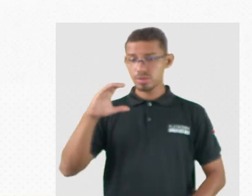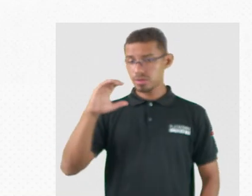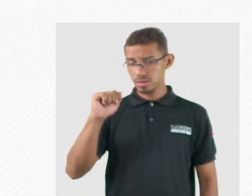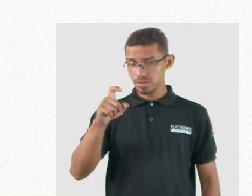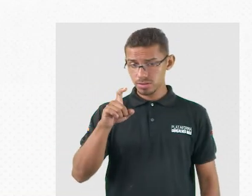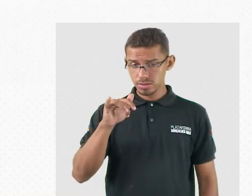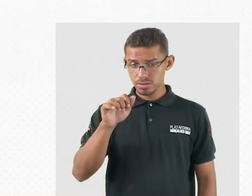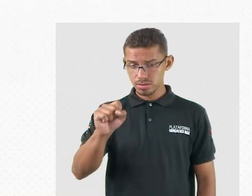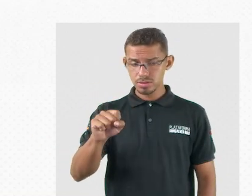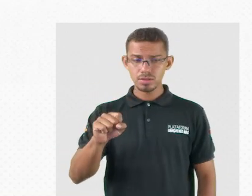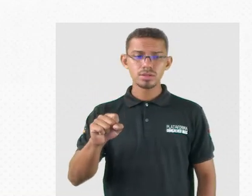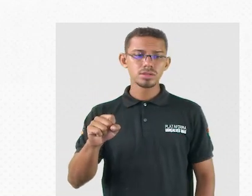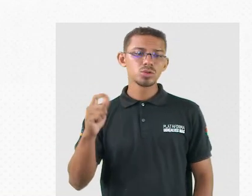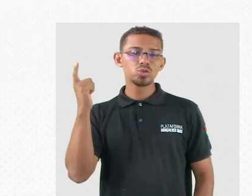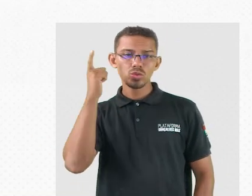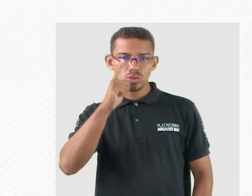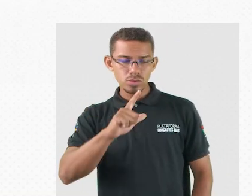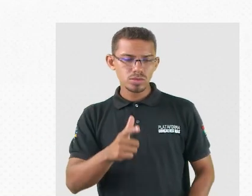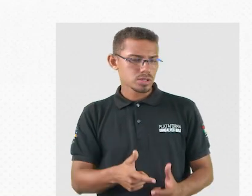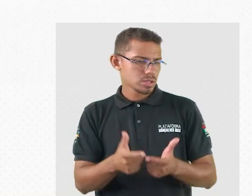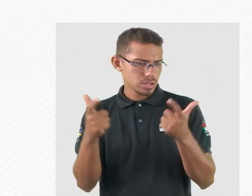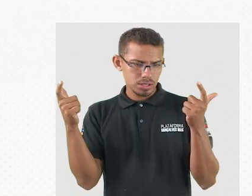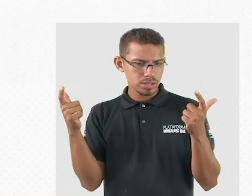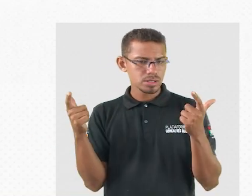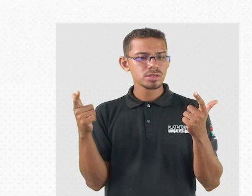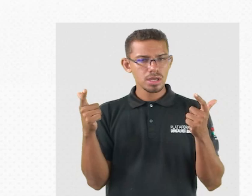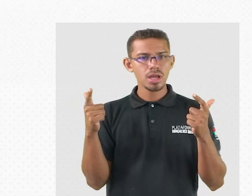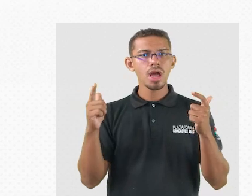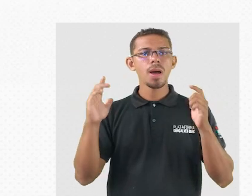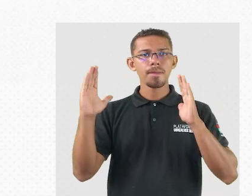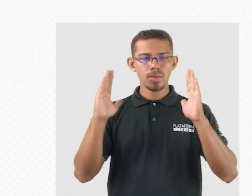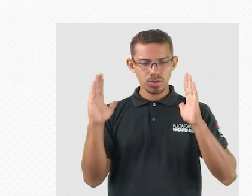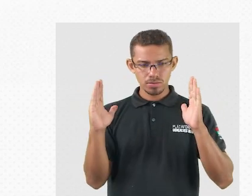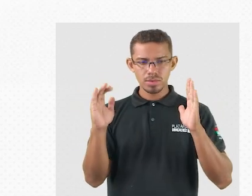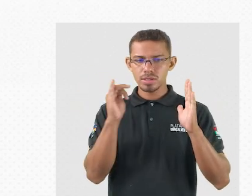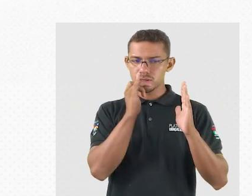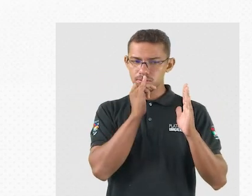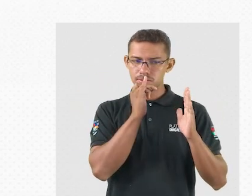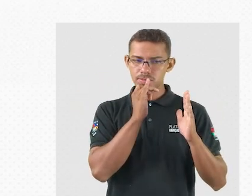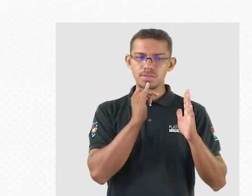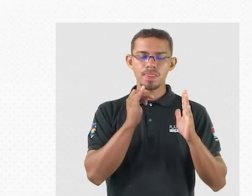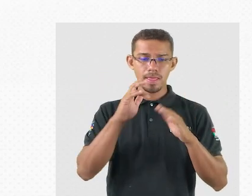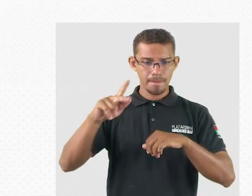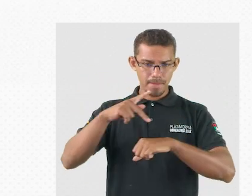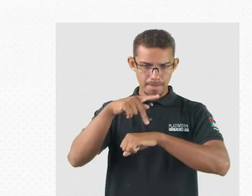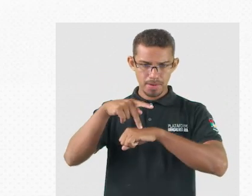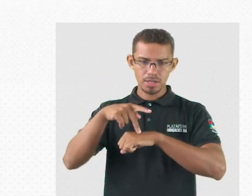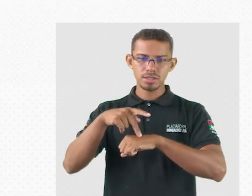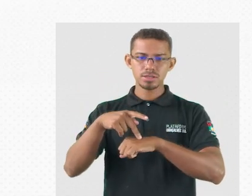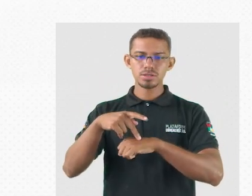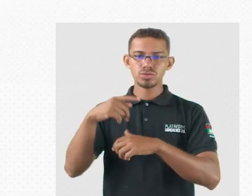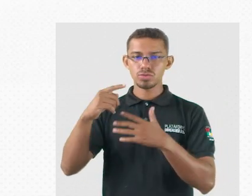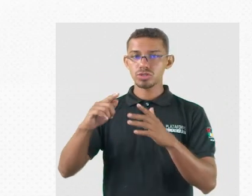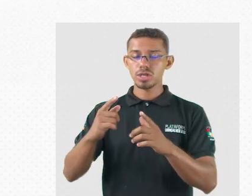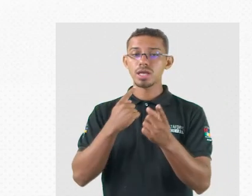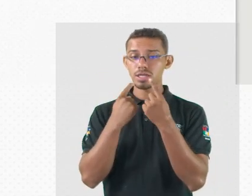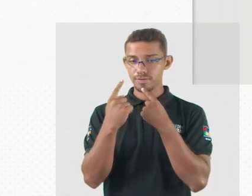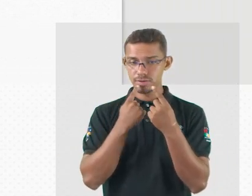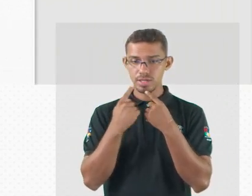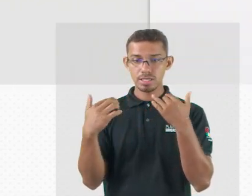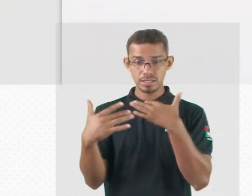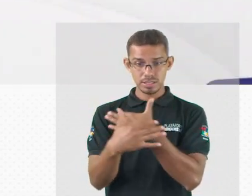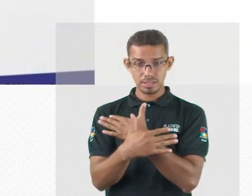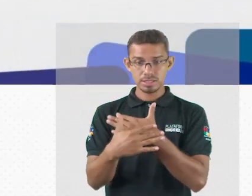ele é o Barão de Caxias, e ganha, né, esse grande monumento, né, numa praça, em uma das avenidas da cidade